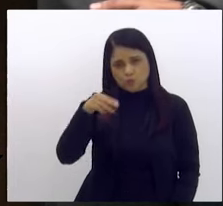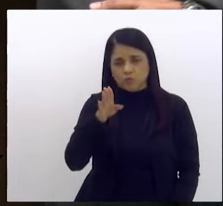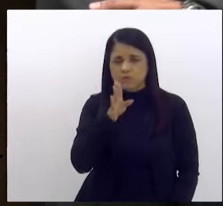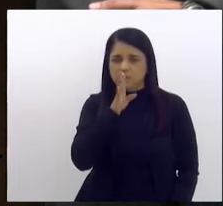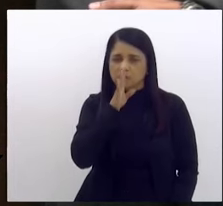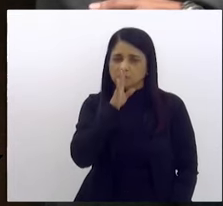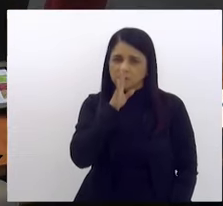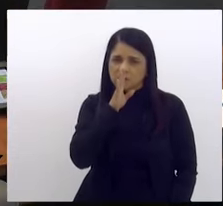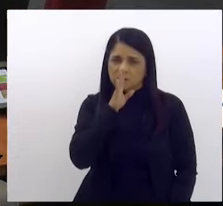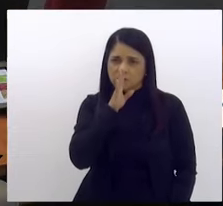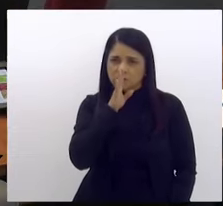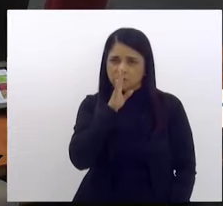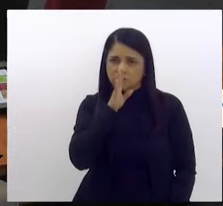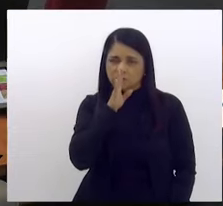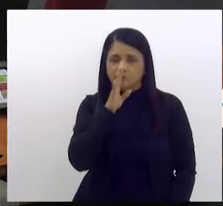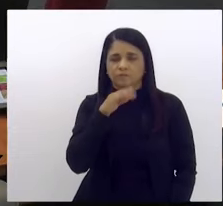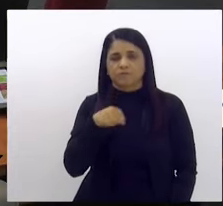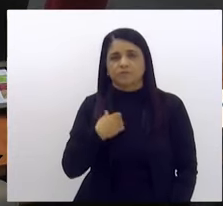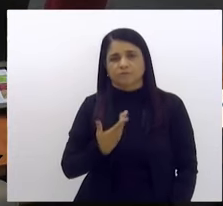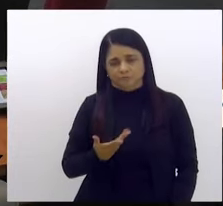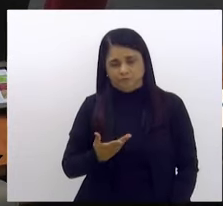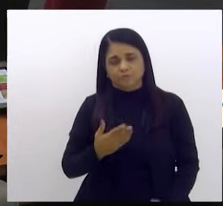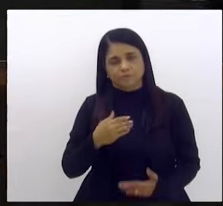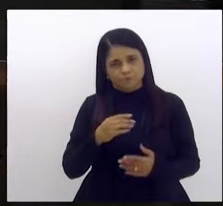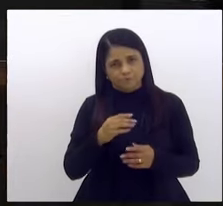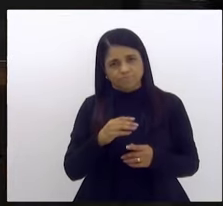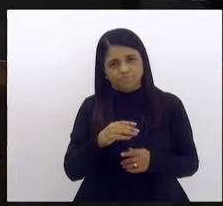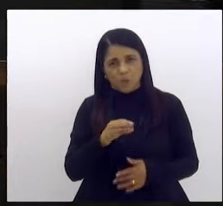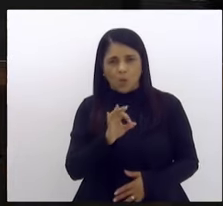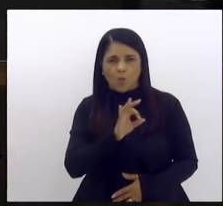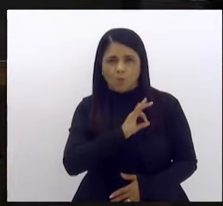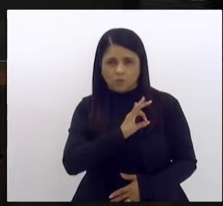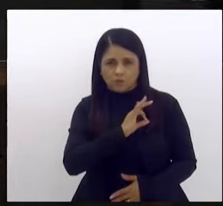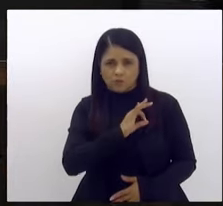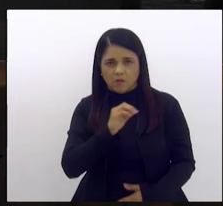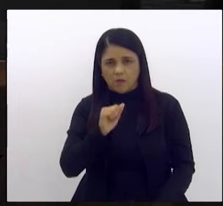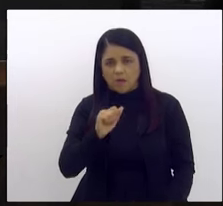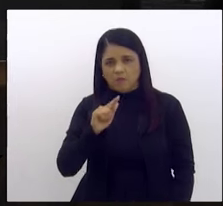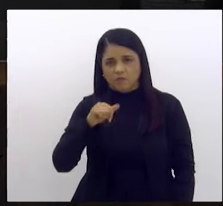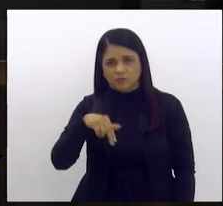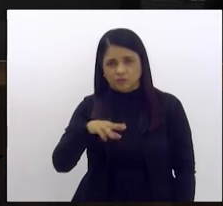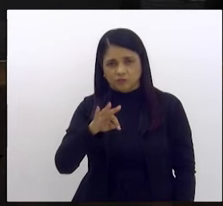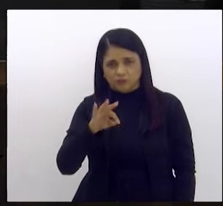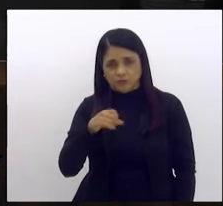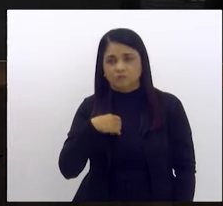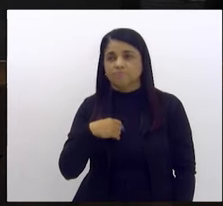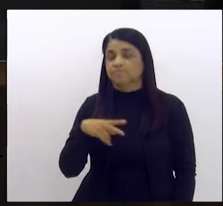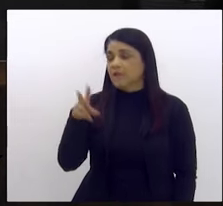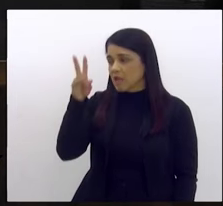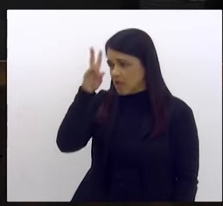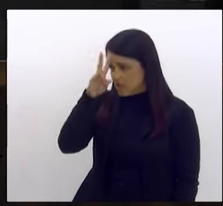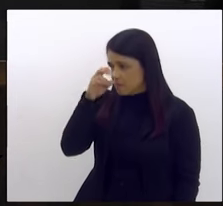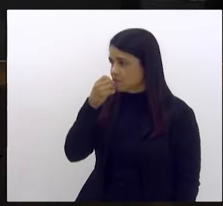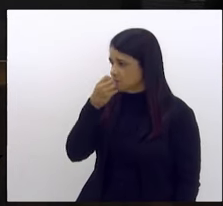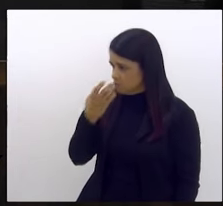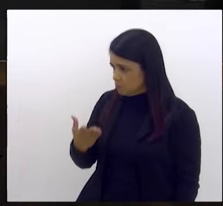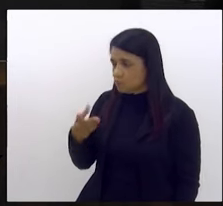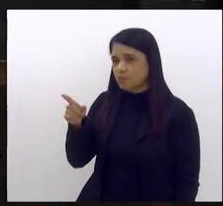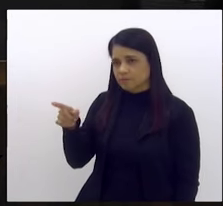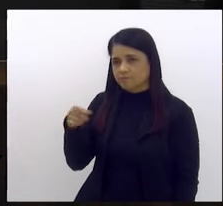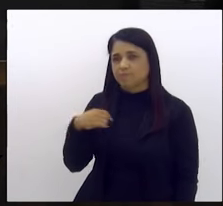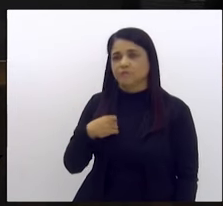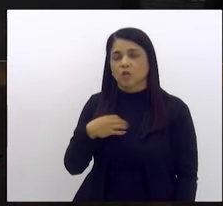minuto de silêncio ao agente civil Gustavo. Pode ser? Bela lembrança, deputado Caiado. Eu já ia fazer a